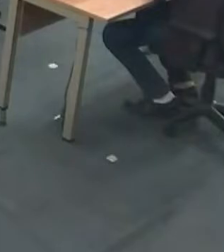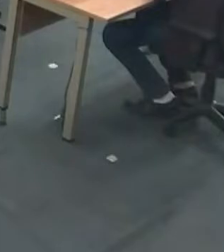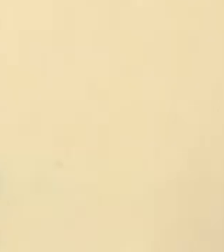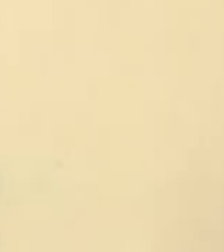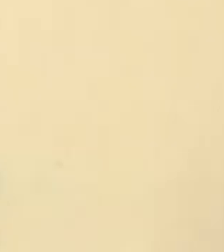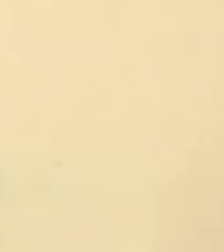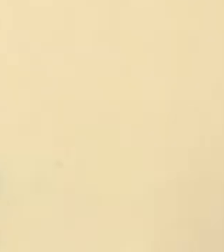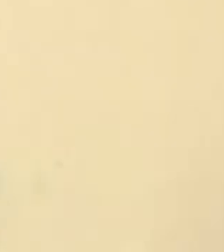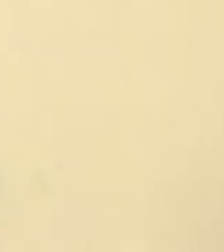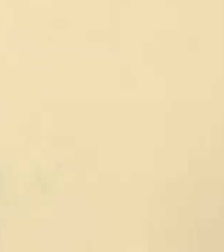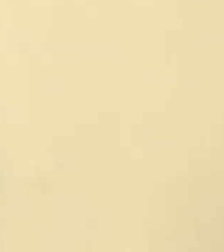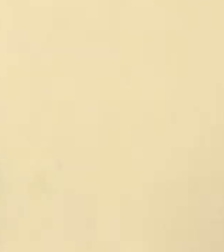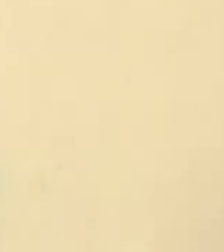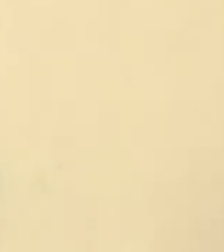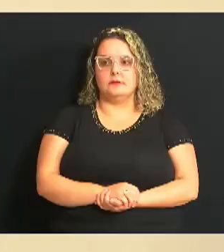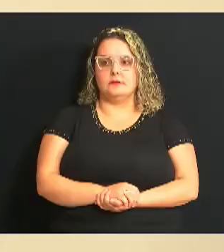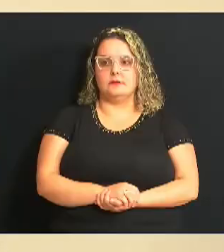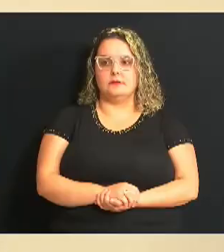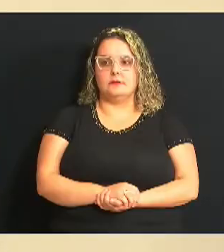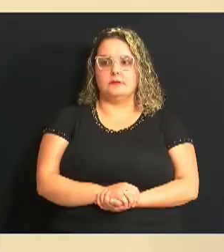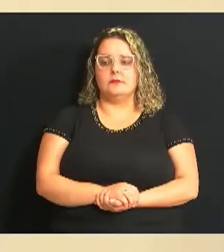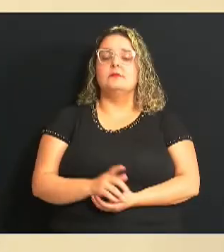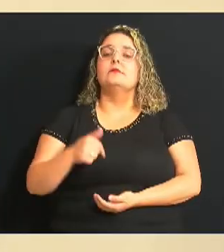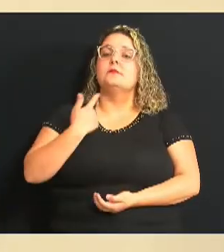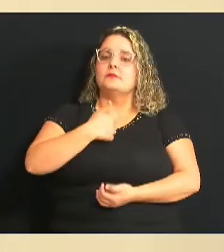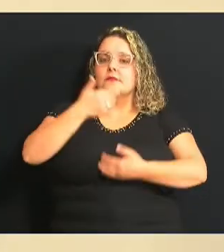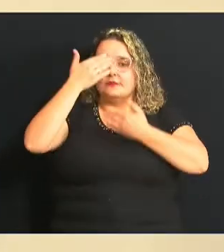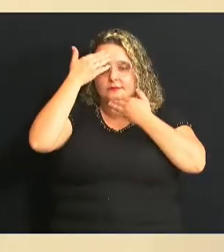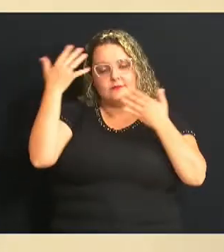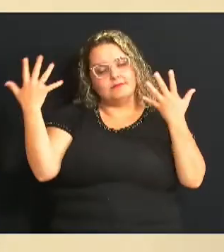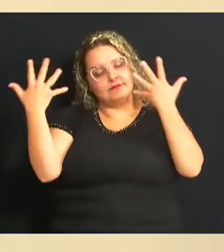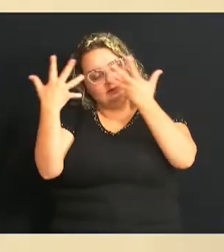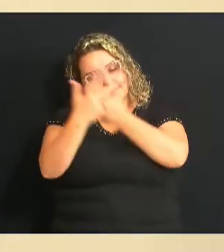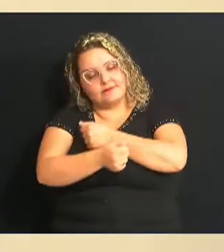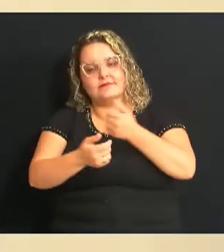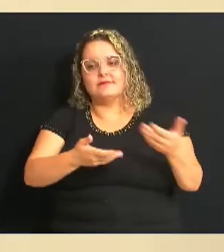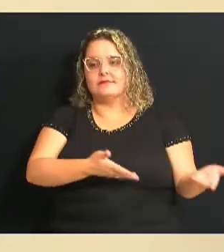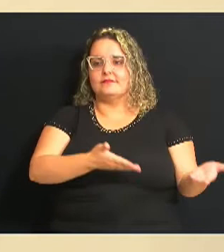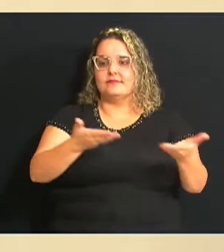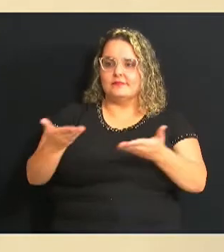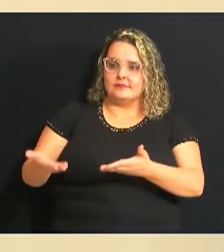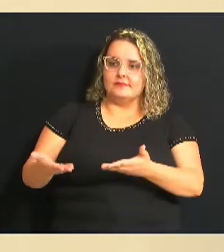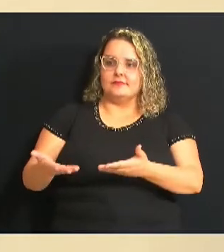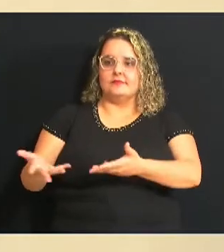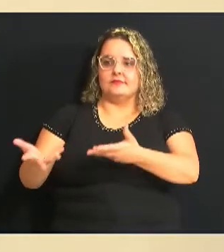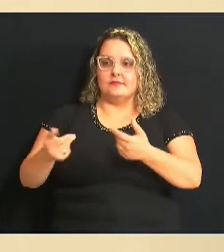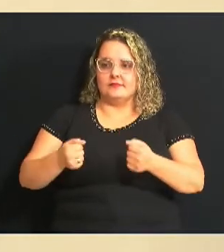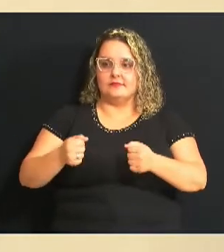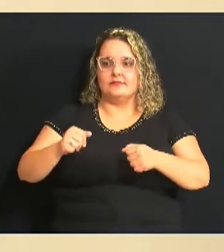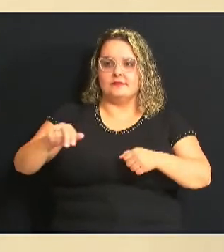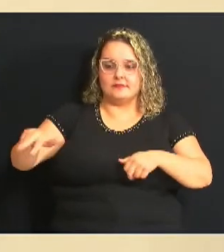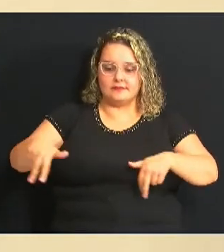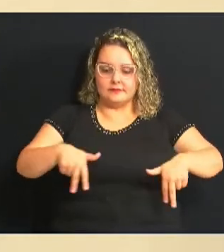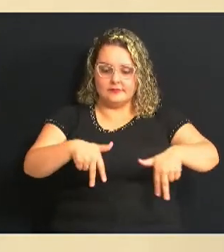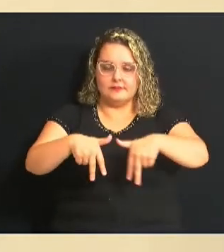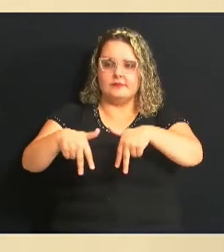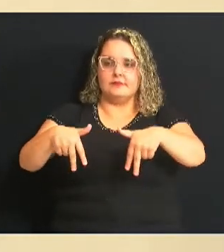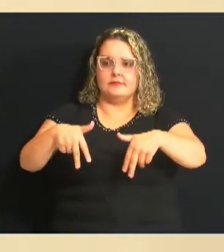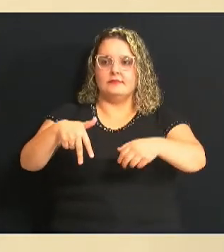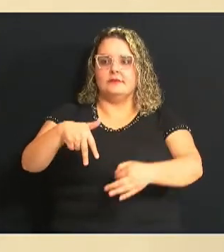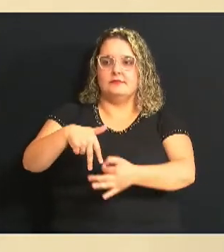Nós agradecemos a belíssima apresentação e convidamos os homenageados à tribuna para seu discurso